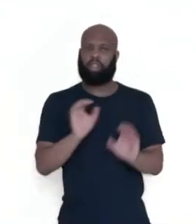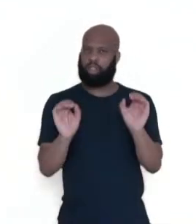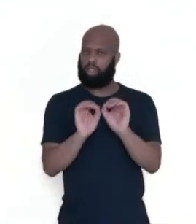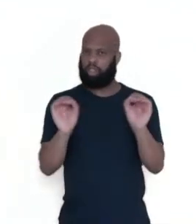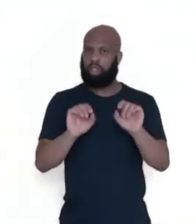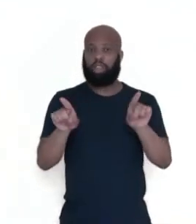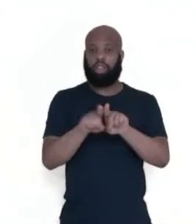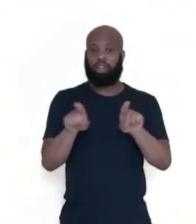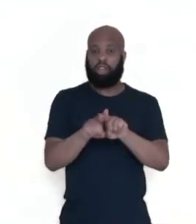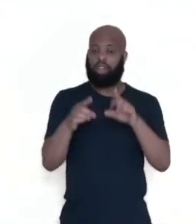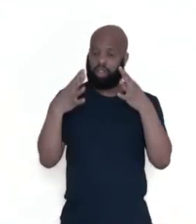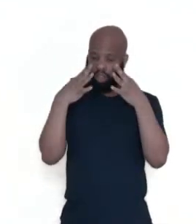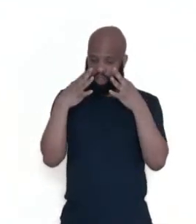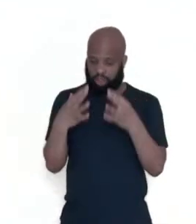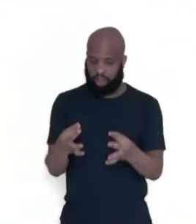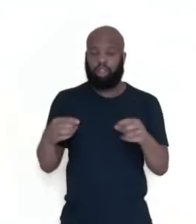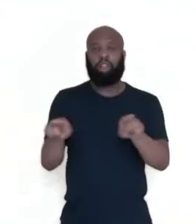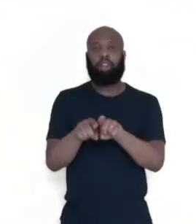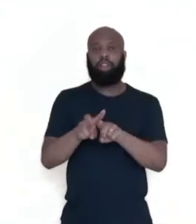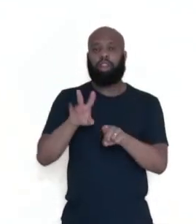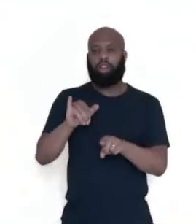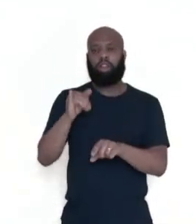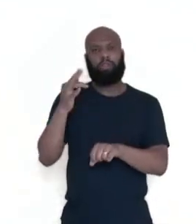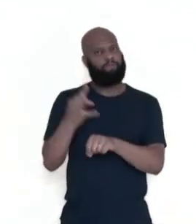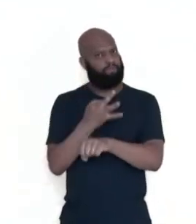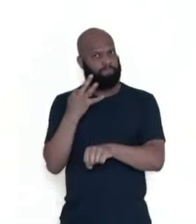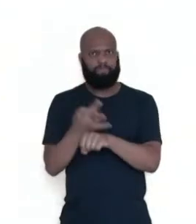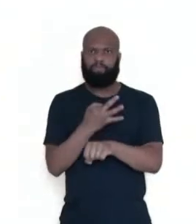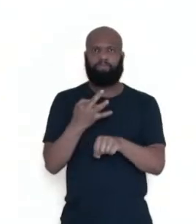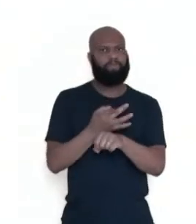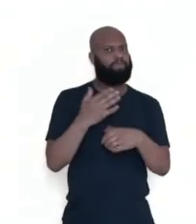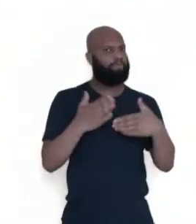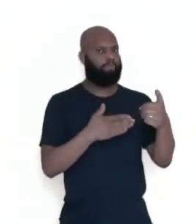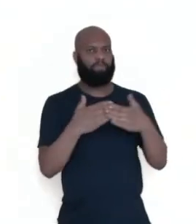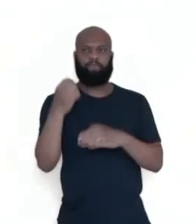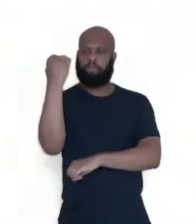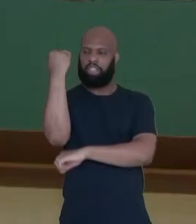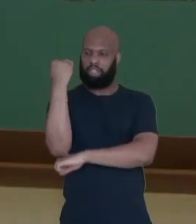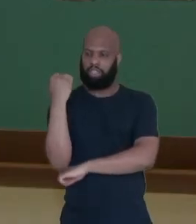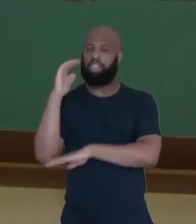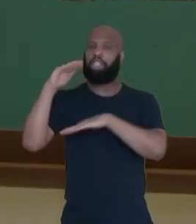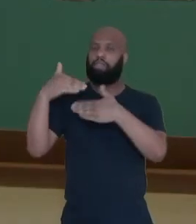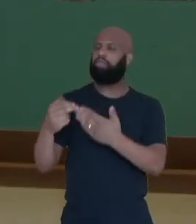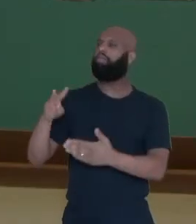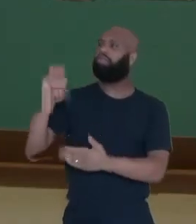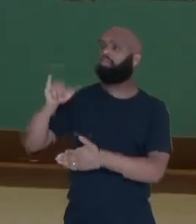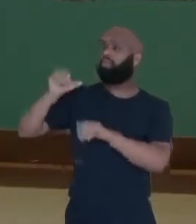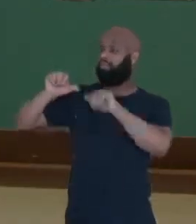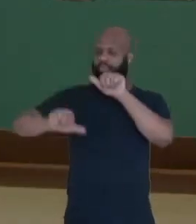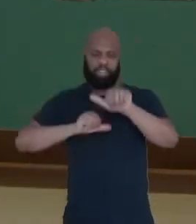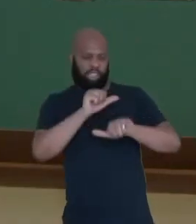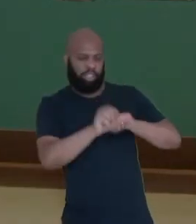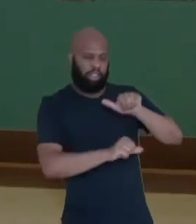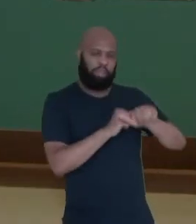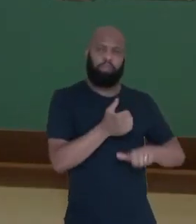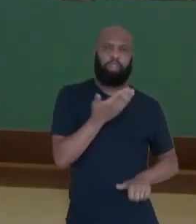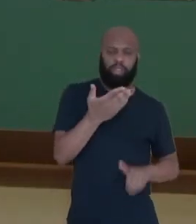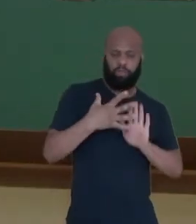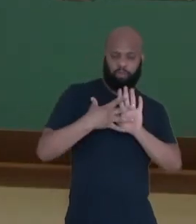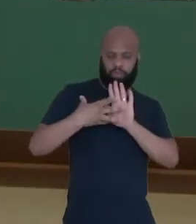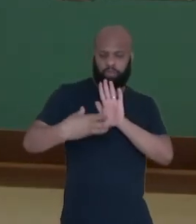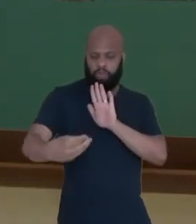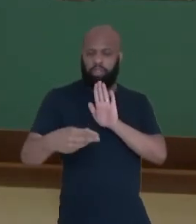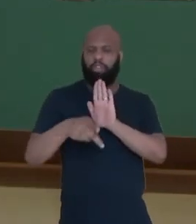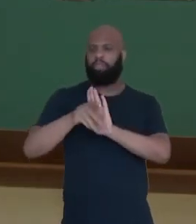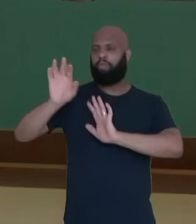com atenção e resistir a ela, qualquer que seja. Então, para transformar esse modelo